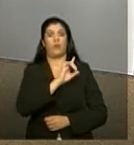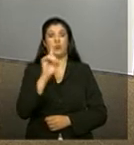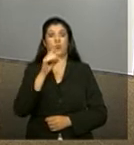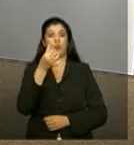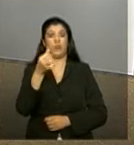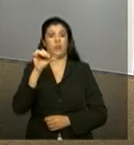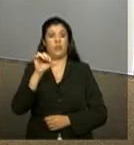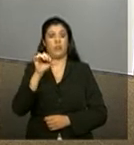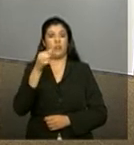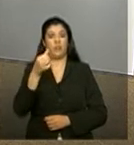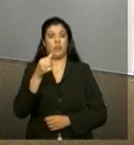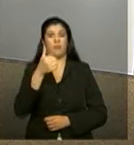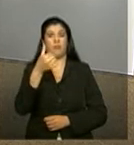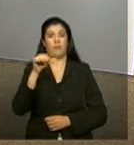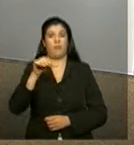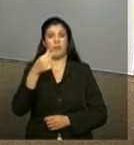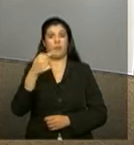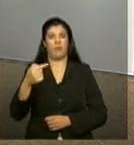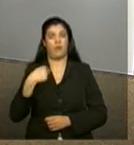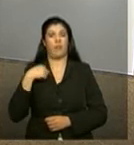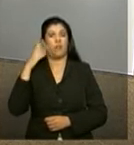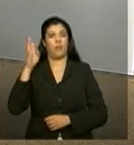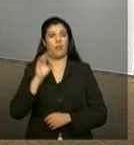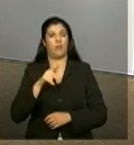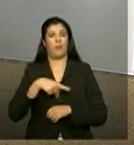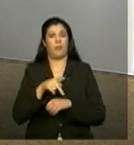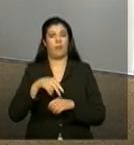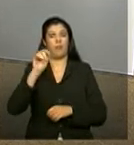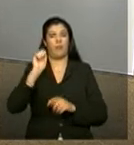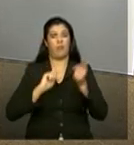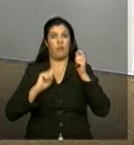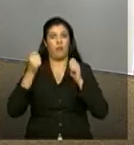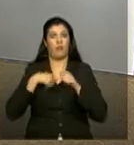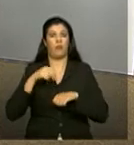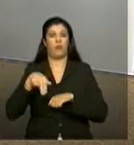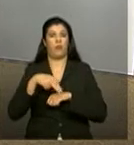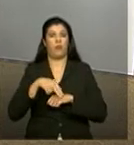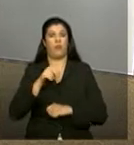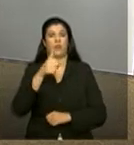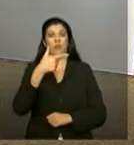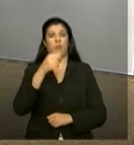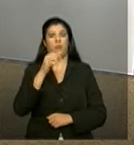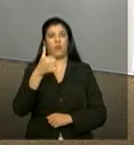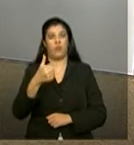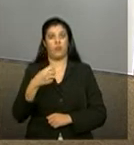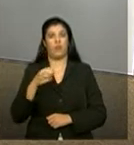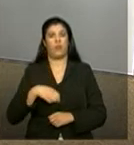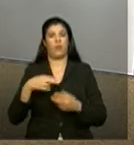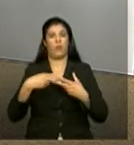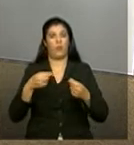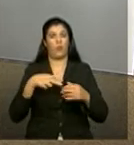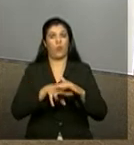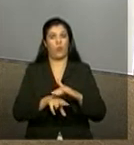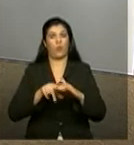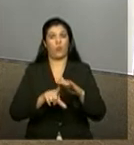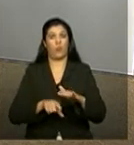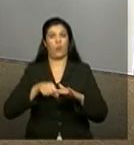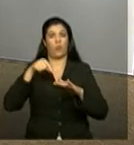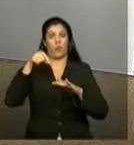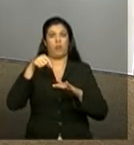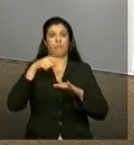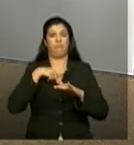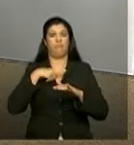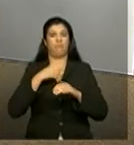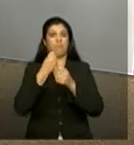1976 na argentina em novembro de 2013 os restos mortais do ex-presidente foram exumados